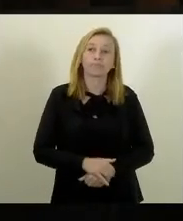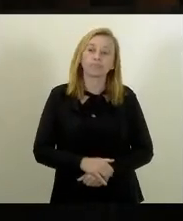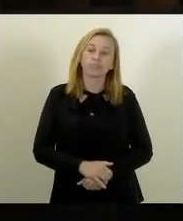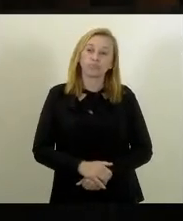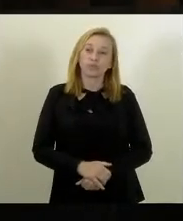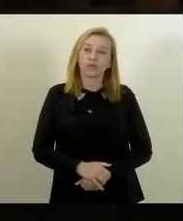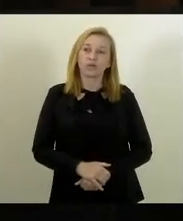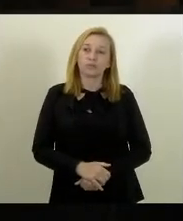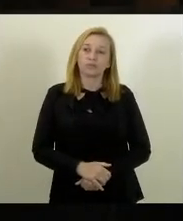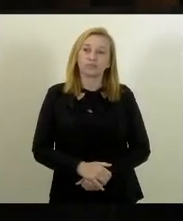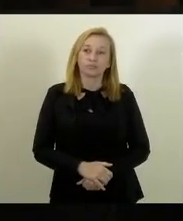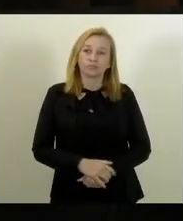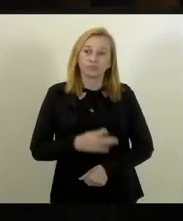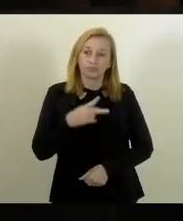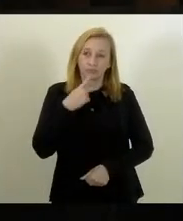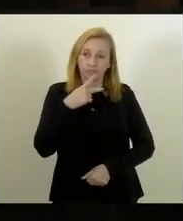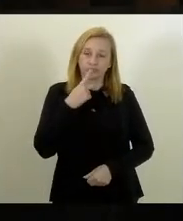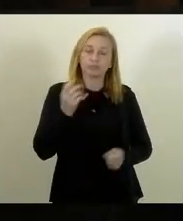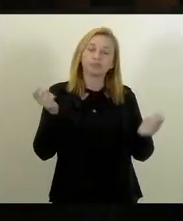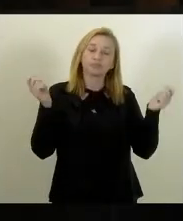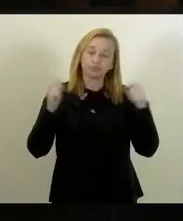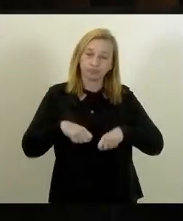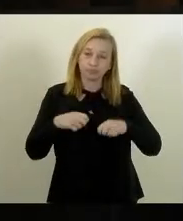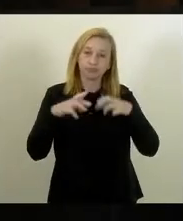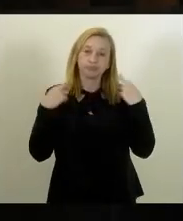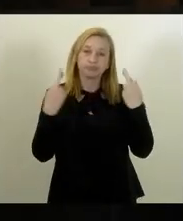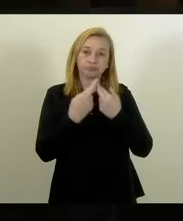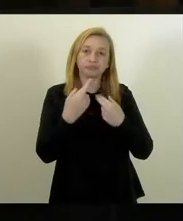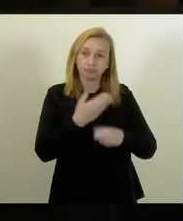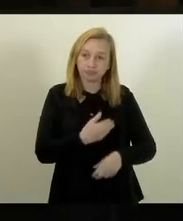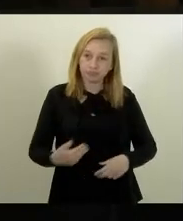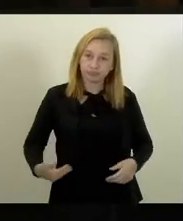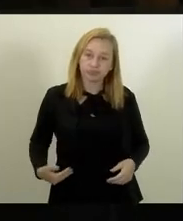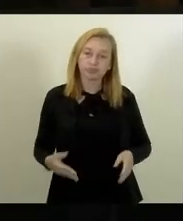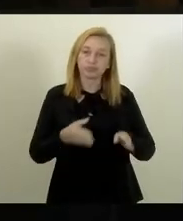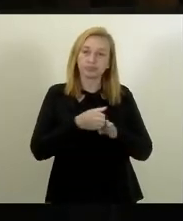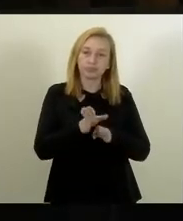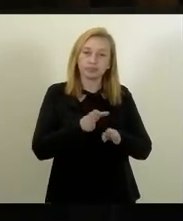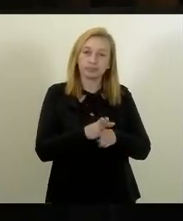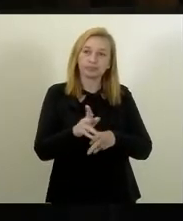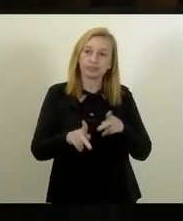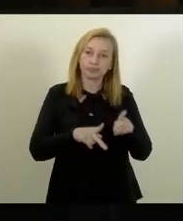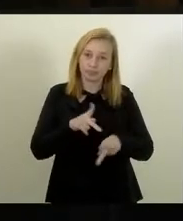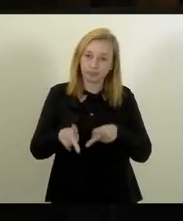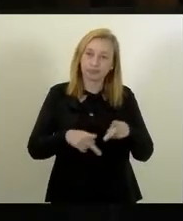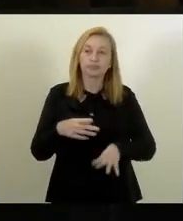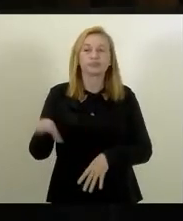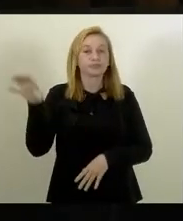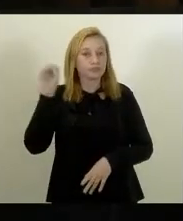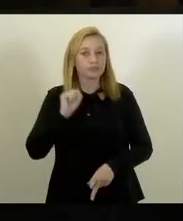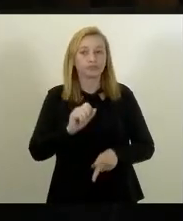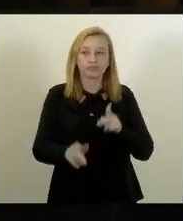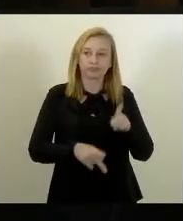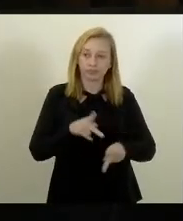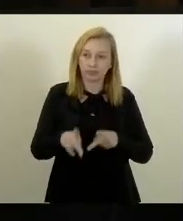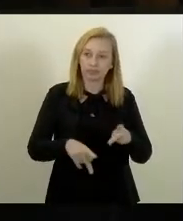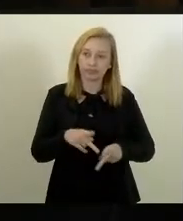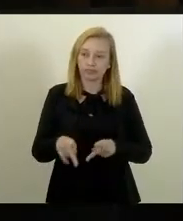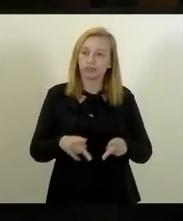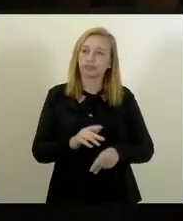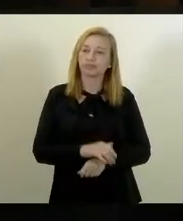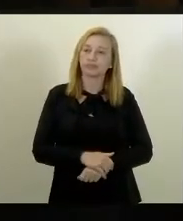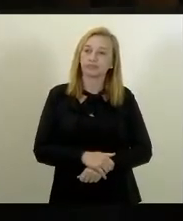diz respeito à competência de uma audiência pública, consultando a população, ouvindo a população nos seus